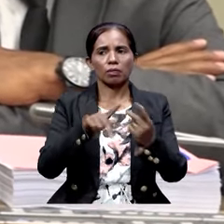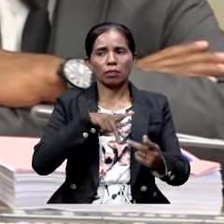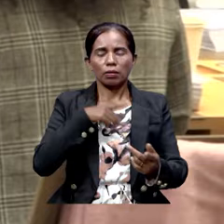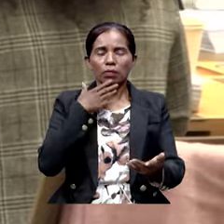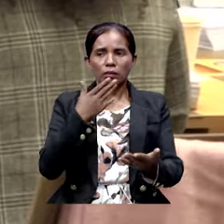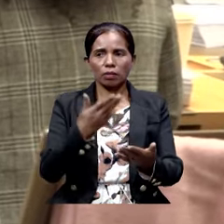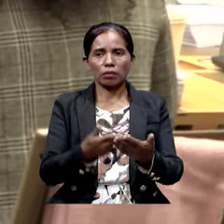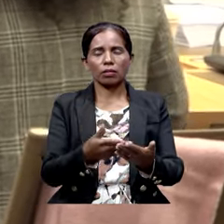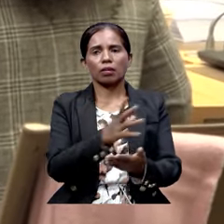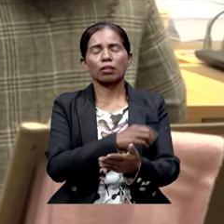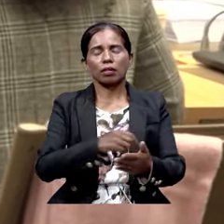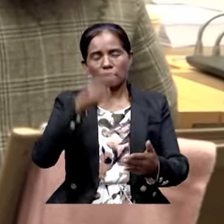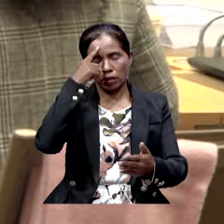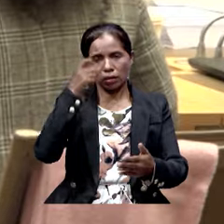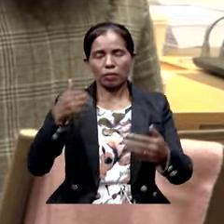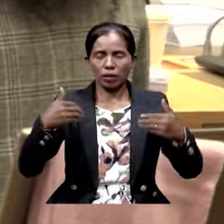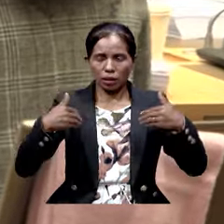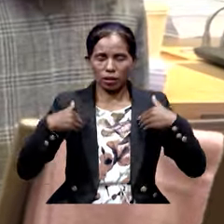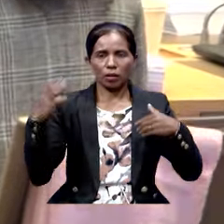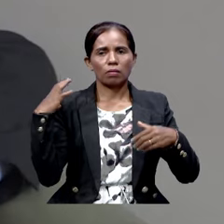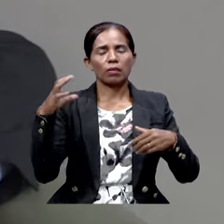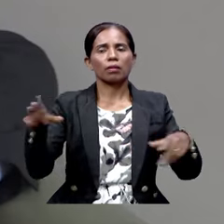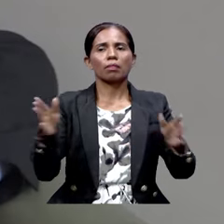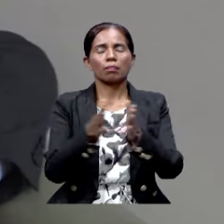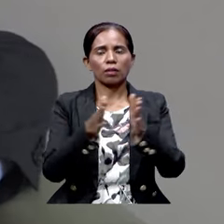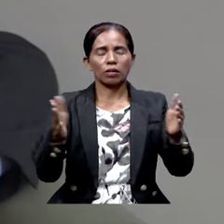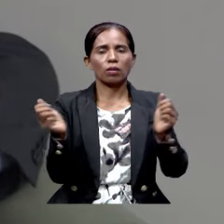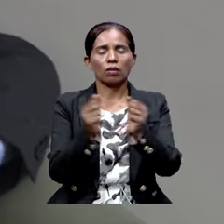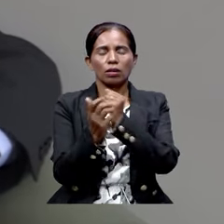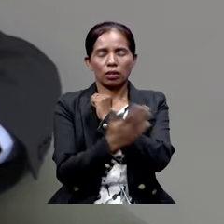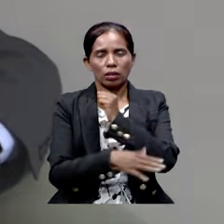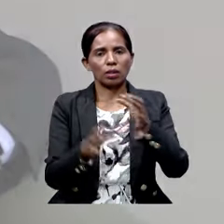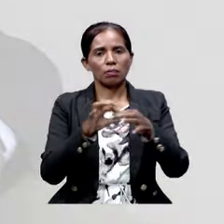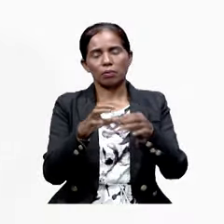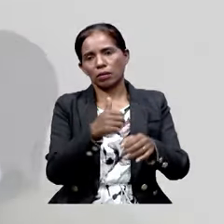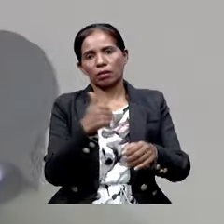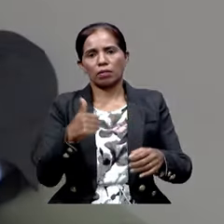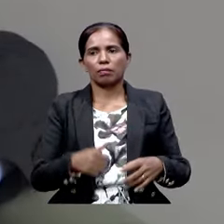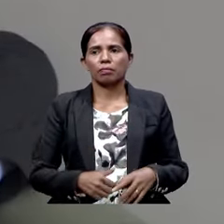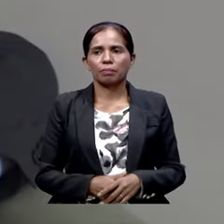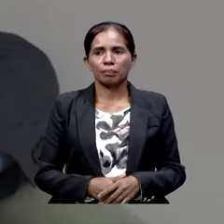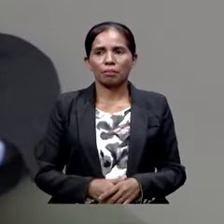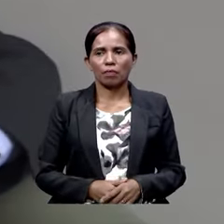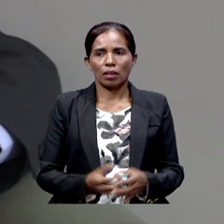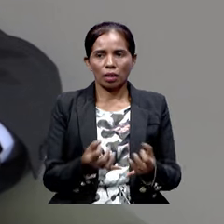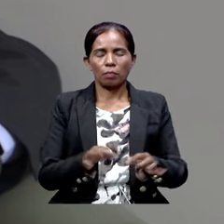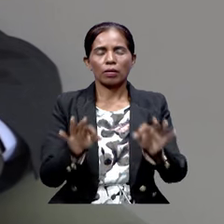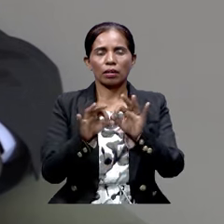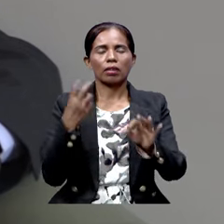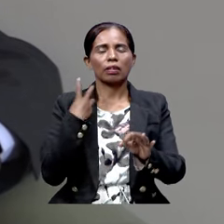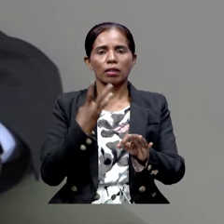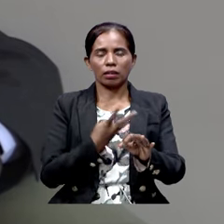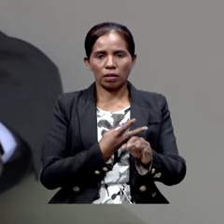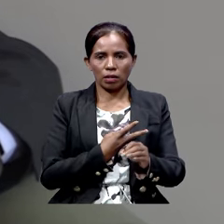no criativo, também se ia competição uma casa ou nação membro se recebeu. Sim, importante é que tem a